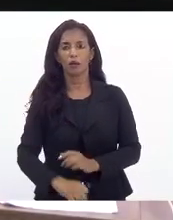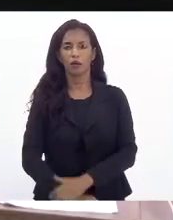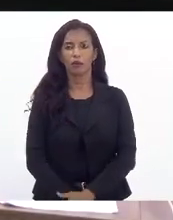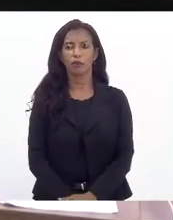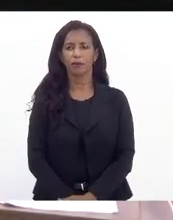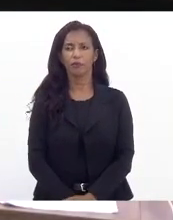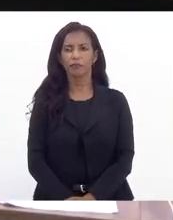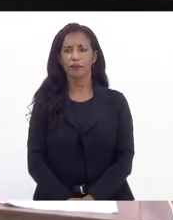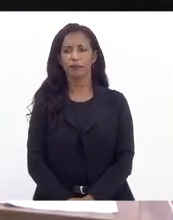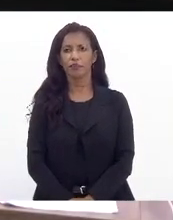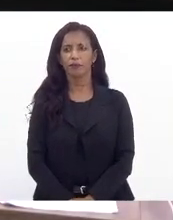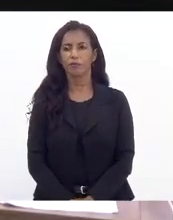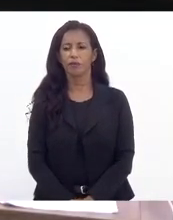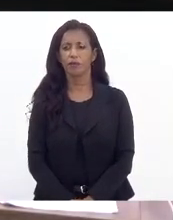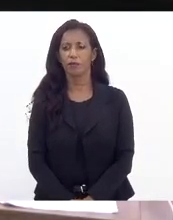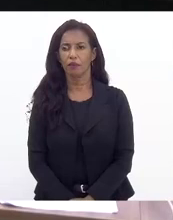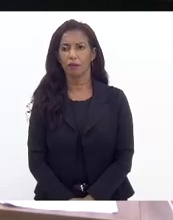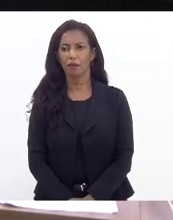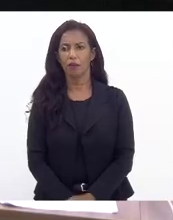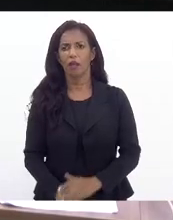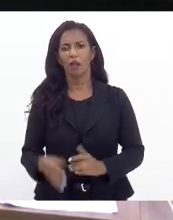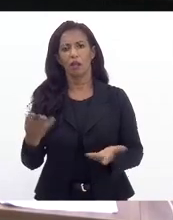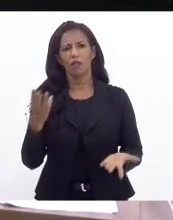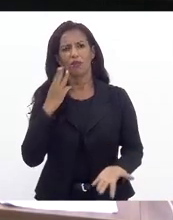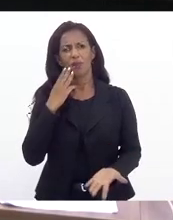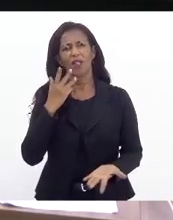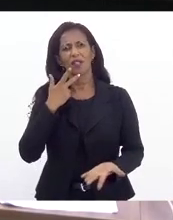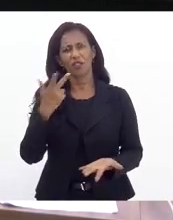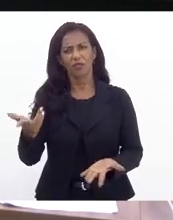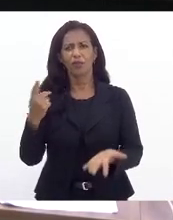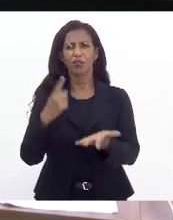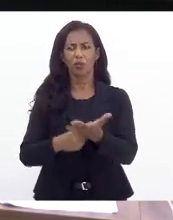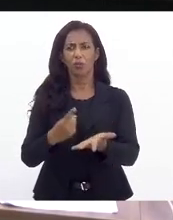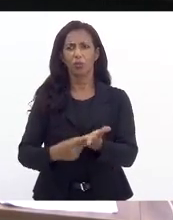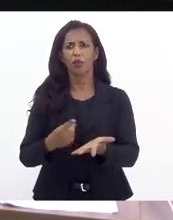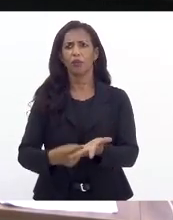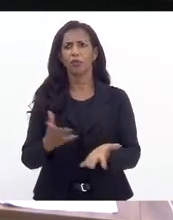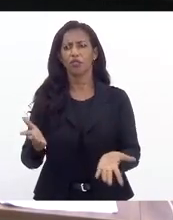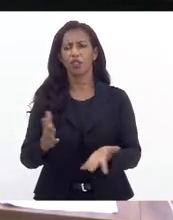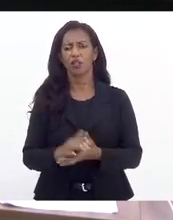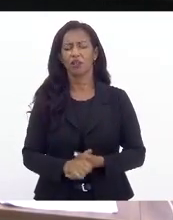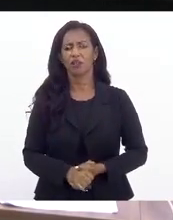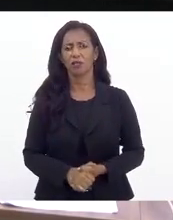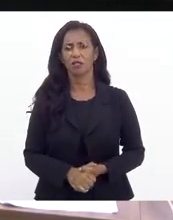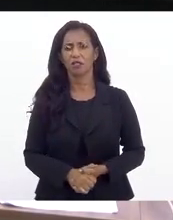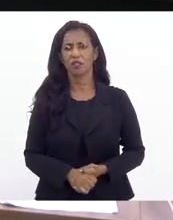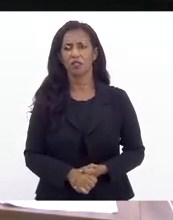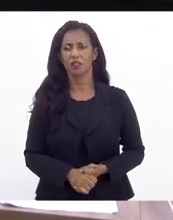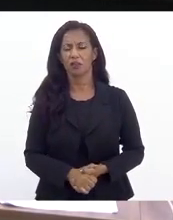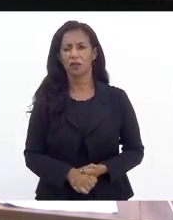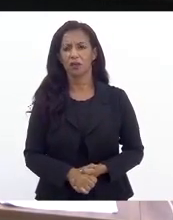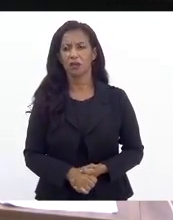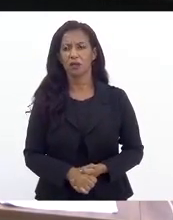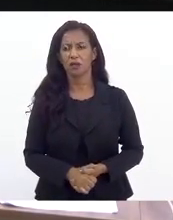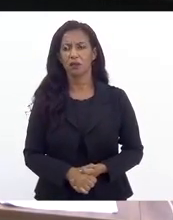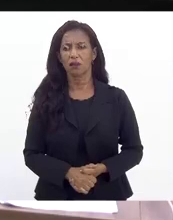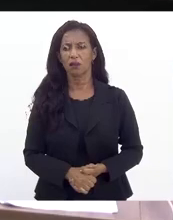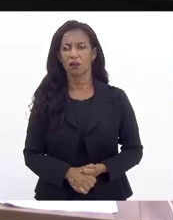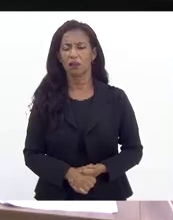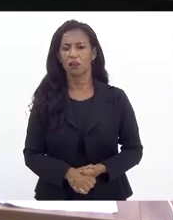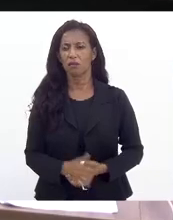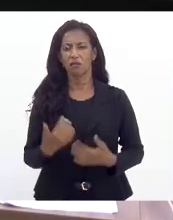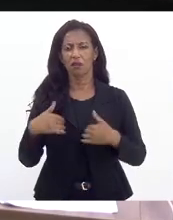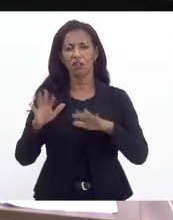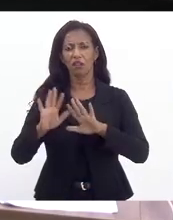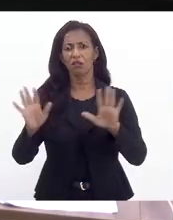eu Valdeque acho que já avançamos vossa excelência já fez o acordo com a terceira vamos para a PLC não não vamos para a PLC eu nem vou